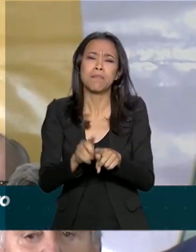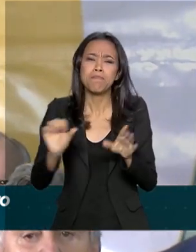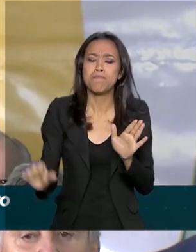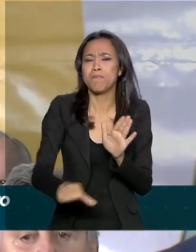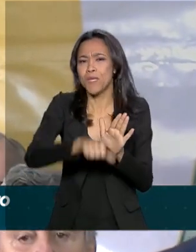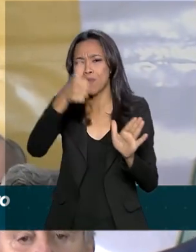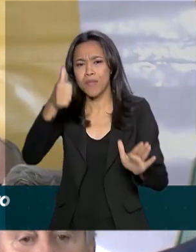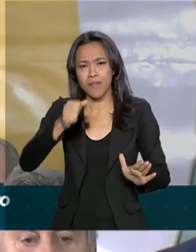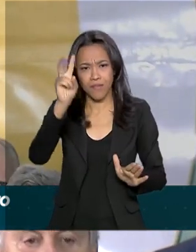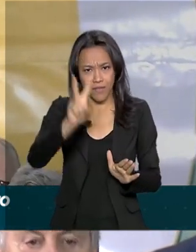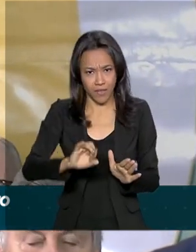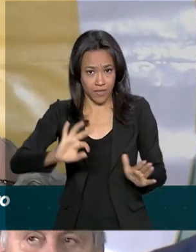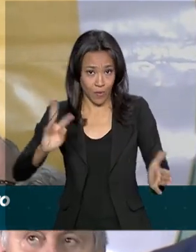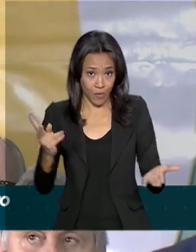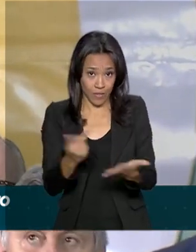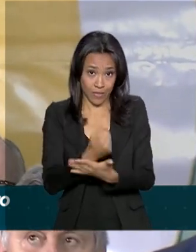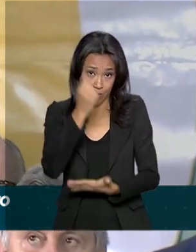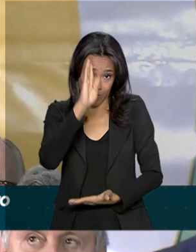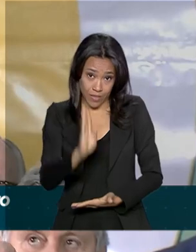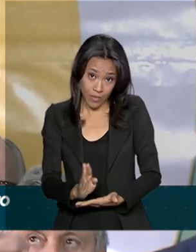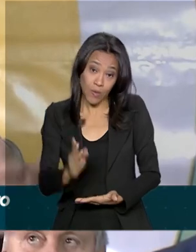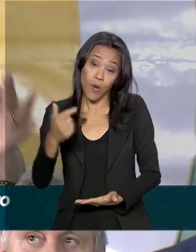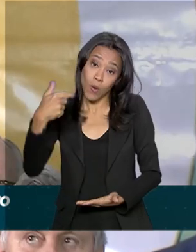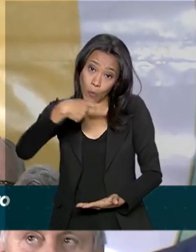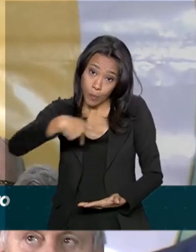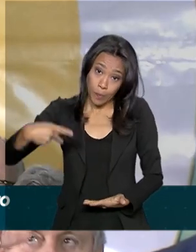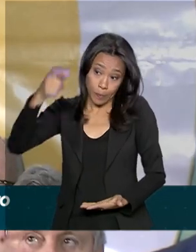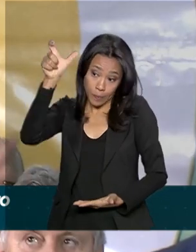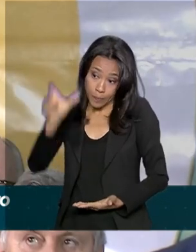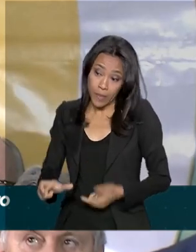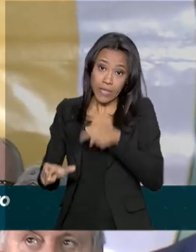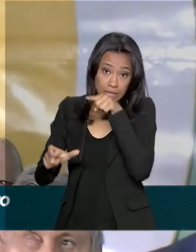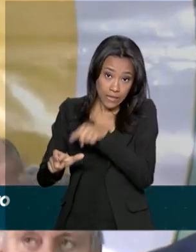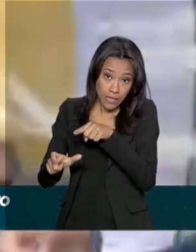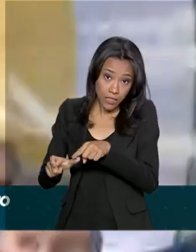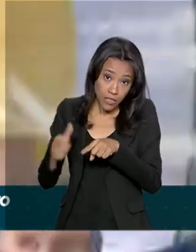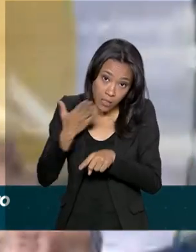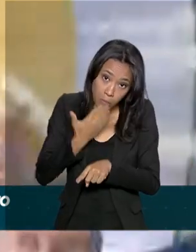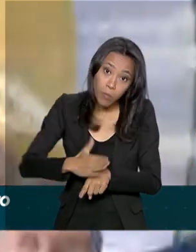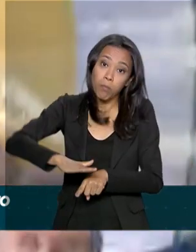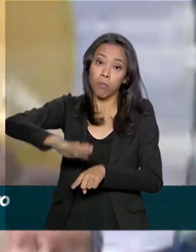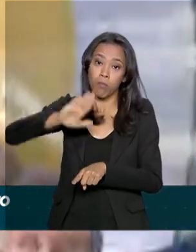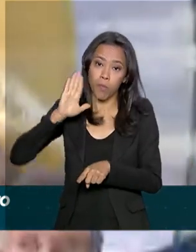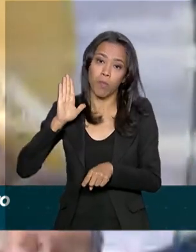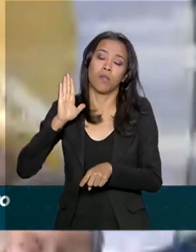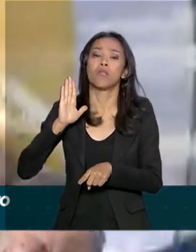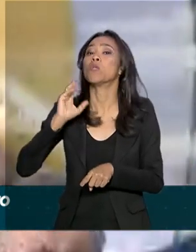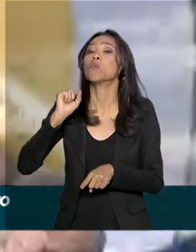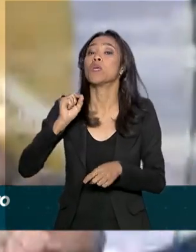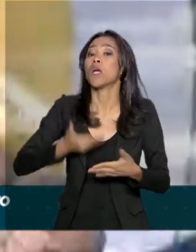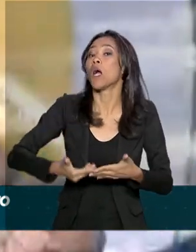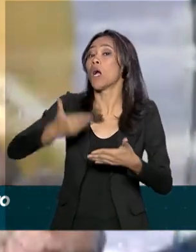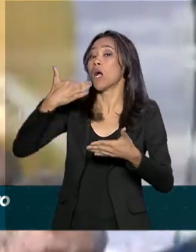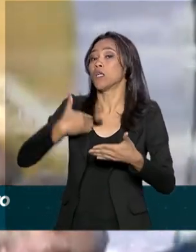história do Brasil, vocês estão tendo um presidente que está honrando o que prometeu durante a campanha.